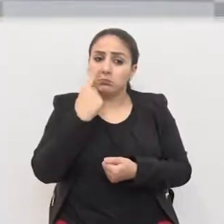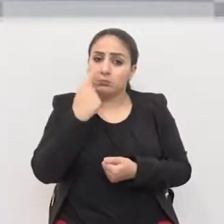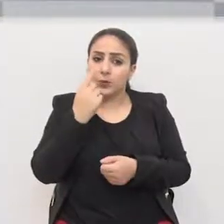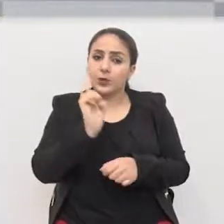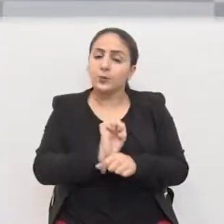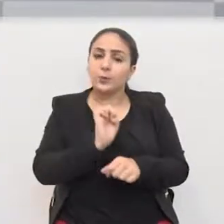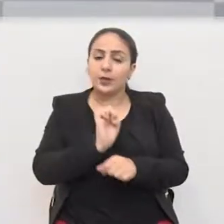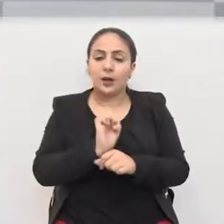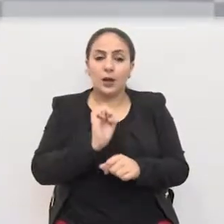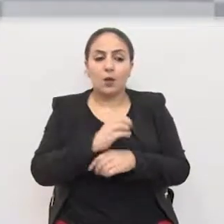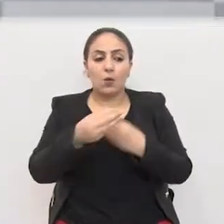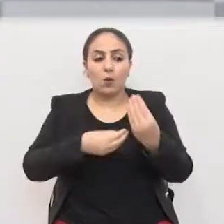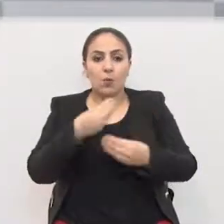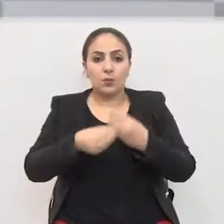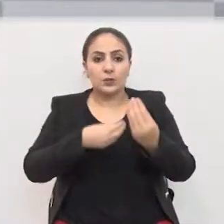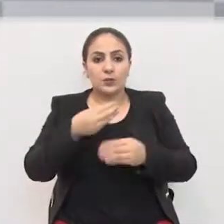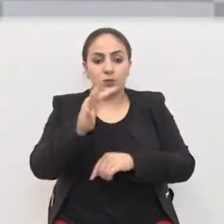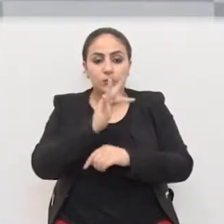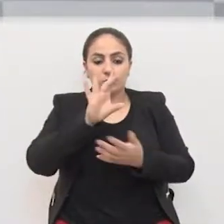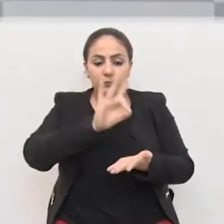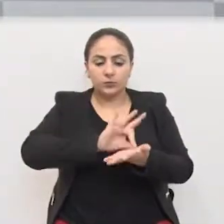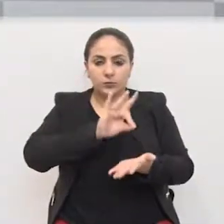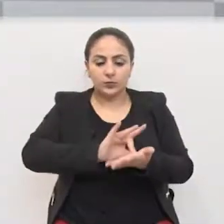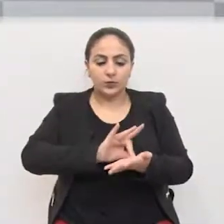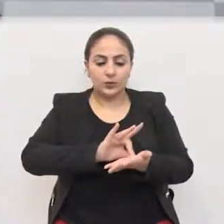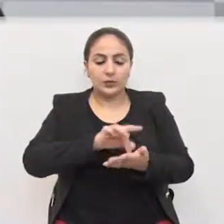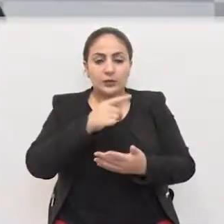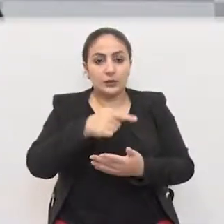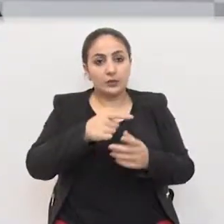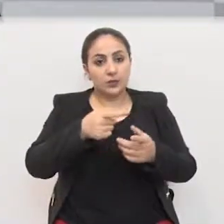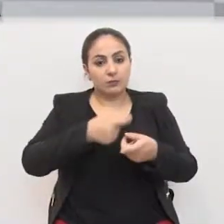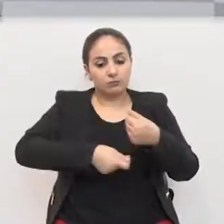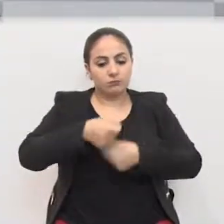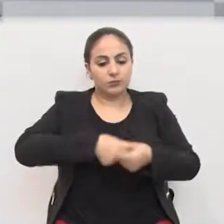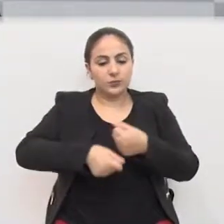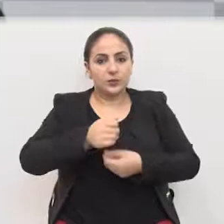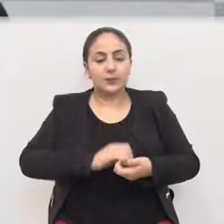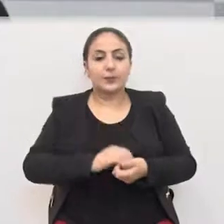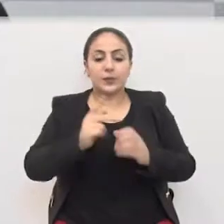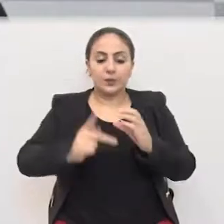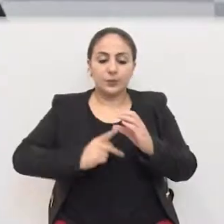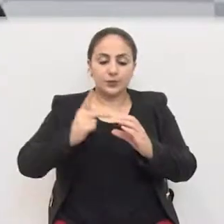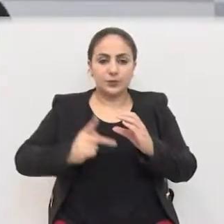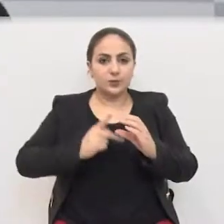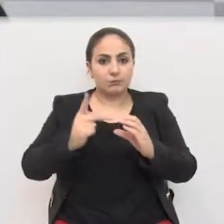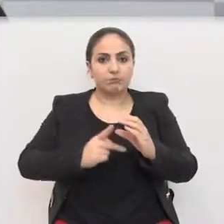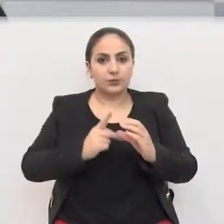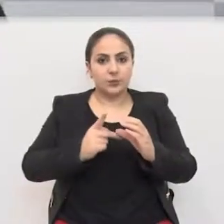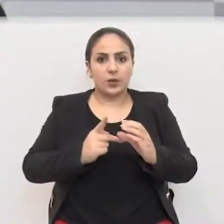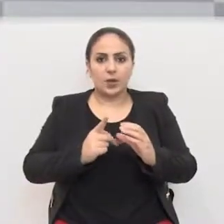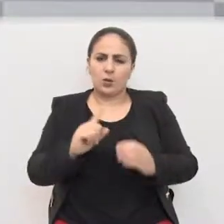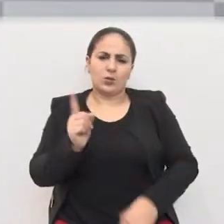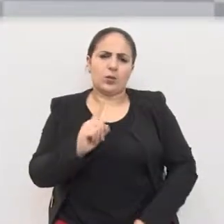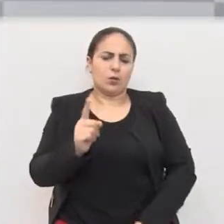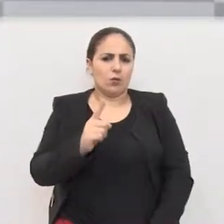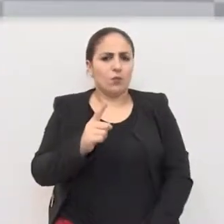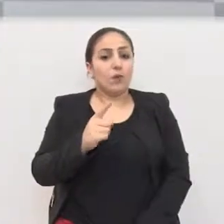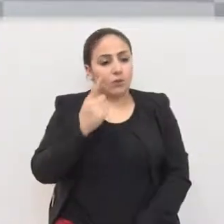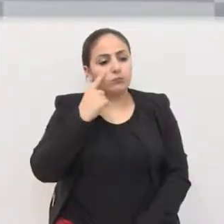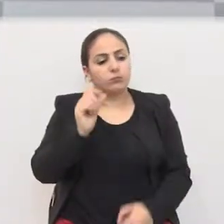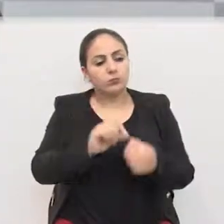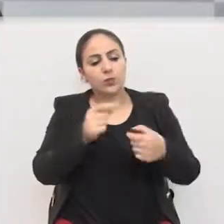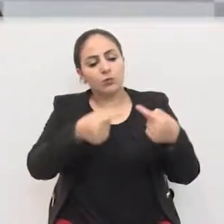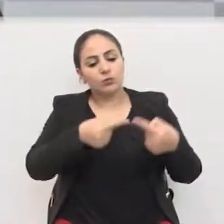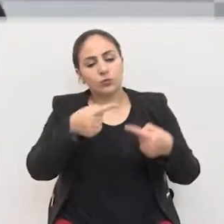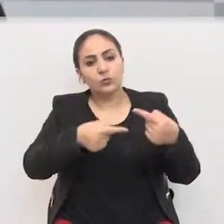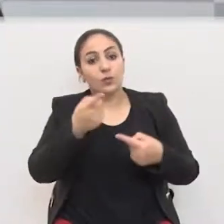estamos aguardando a formalização efetiva dessa negociação. A Câmara de Vereadores não se negará a